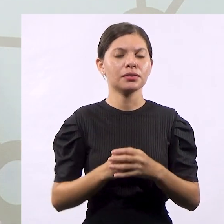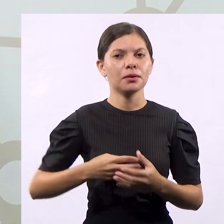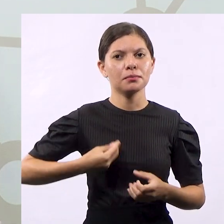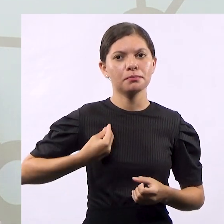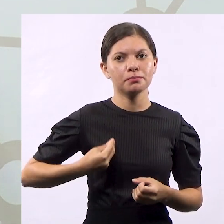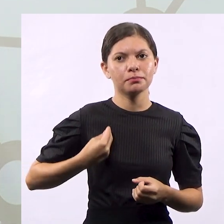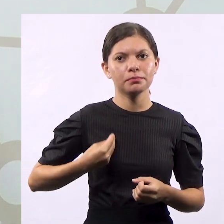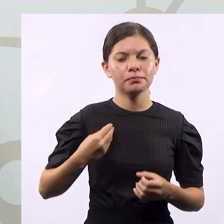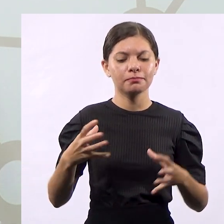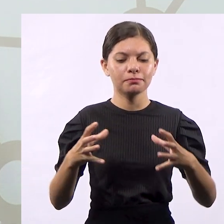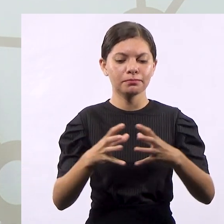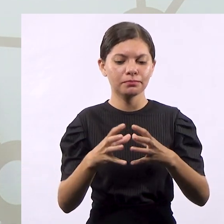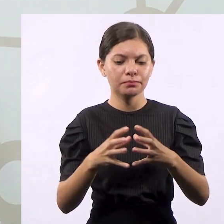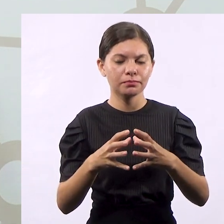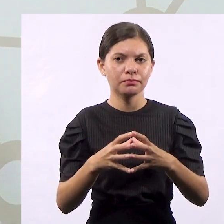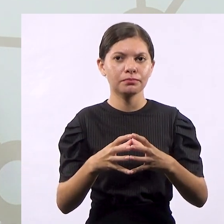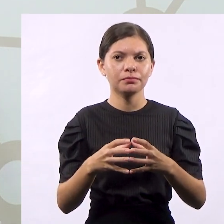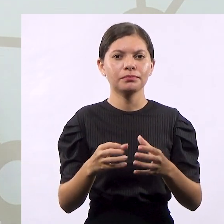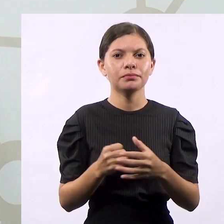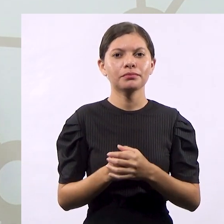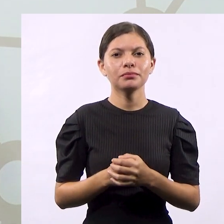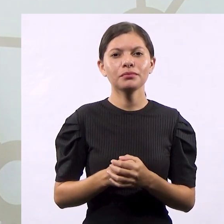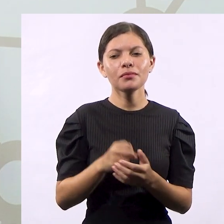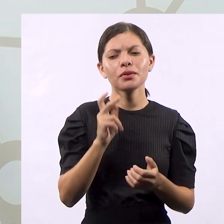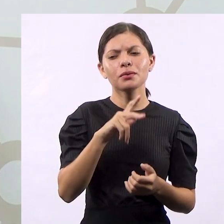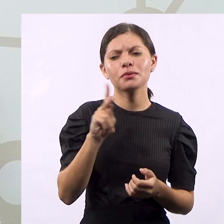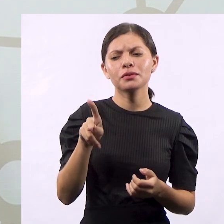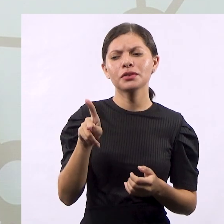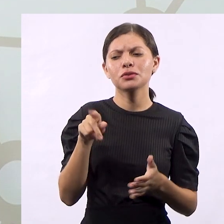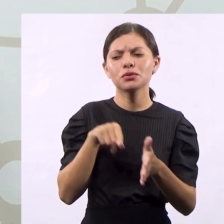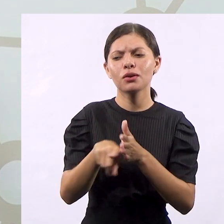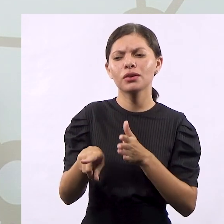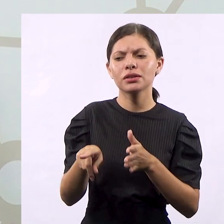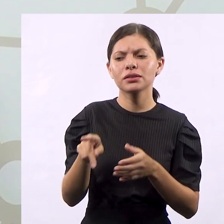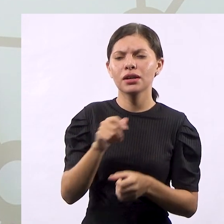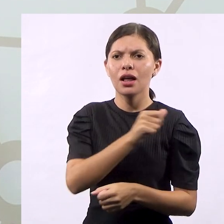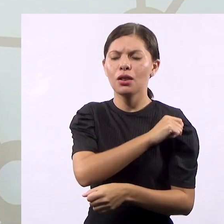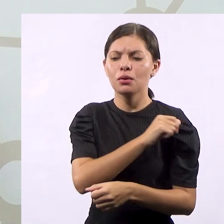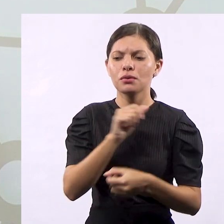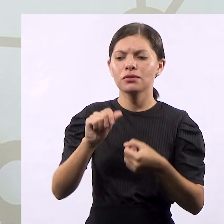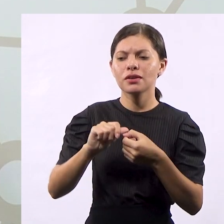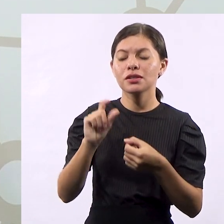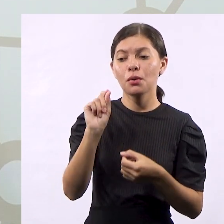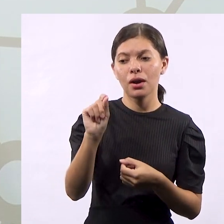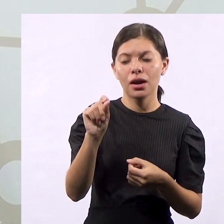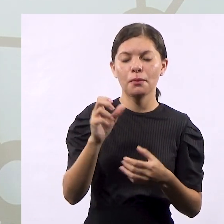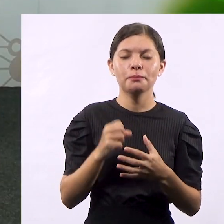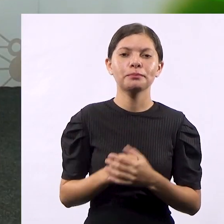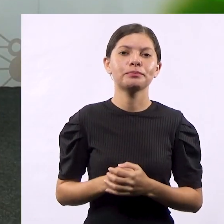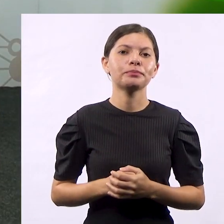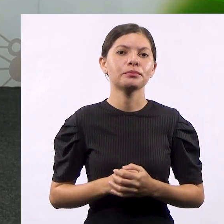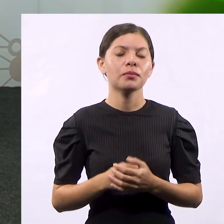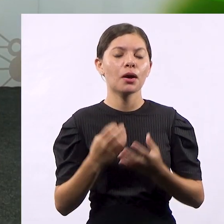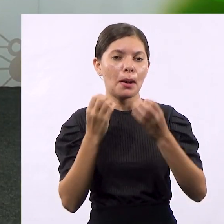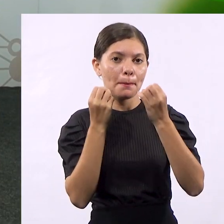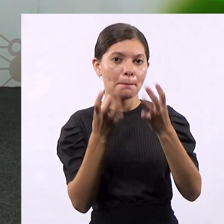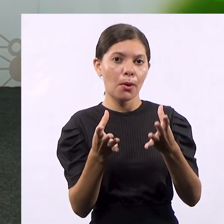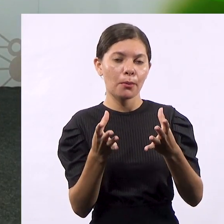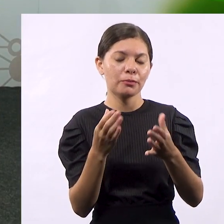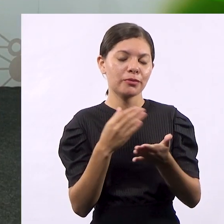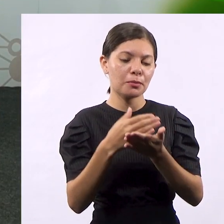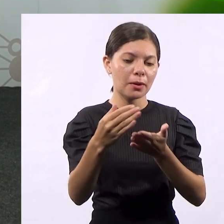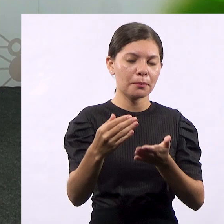escola. Professores, o que os alunos devem fazer para que esse objetivo seja atingido? Bom, vamos